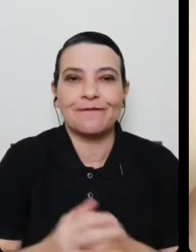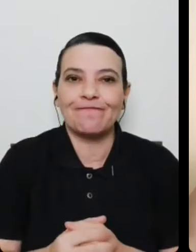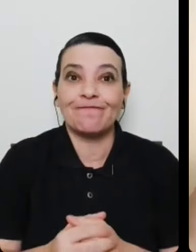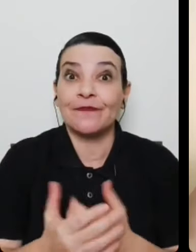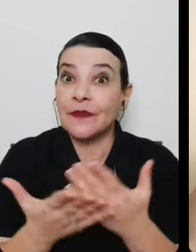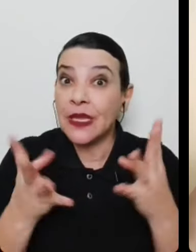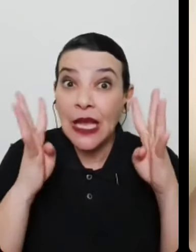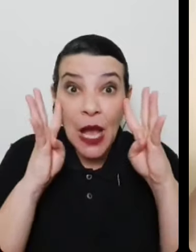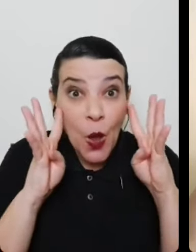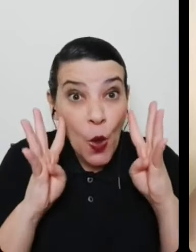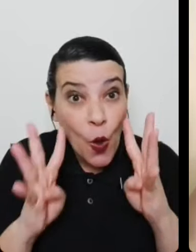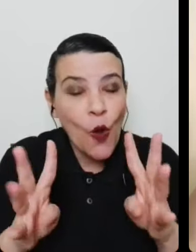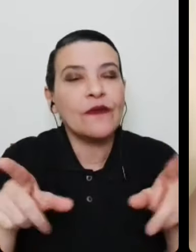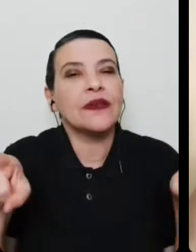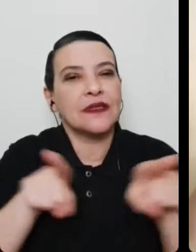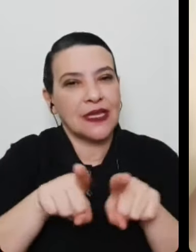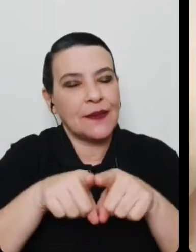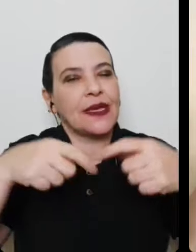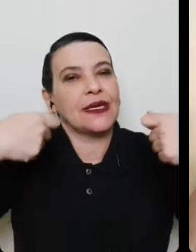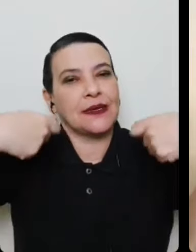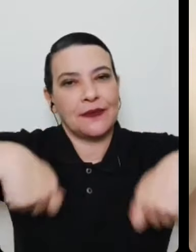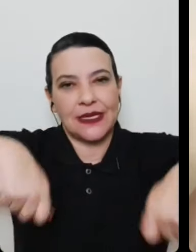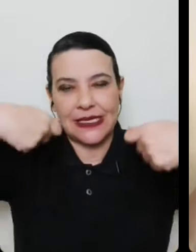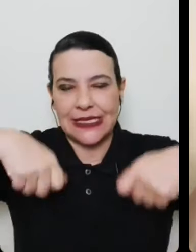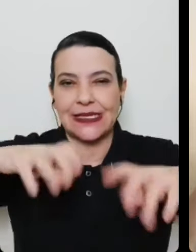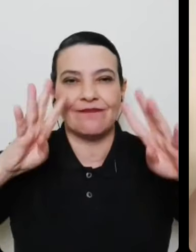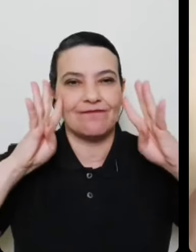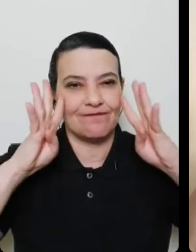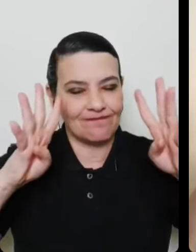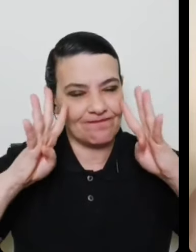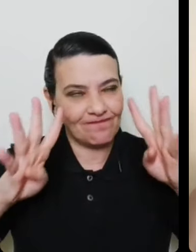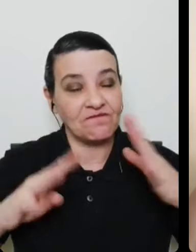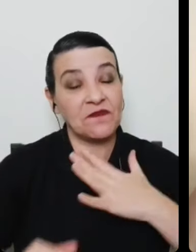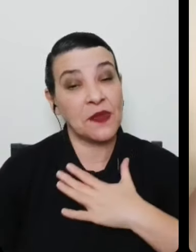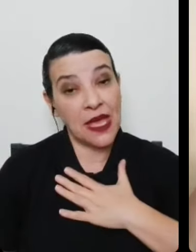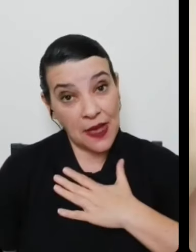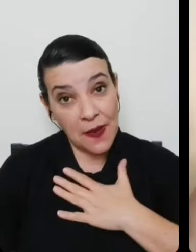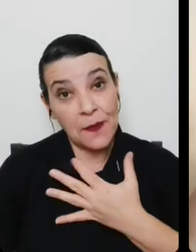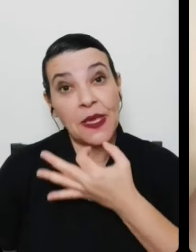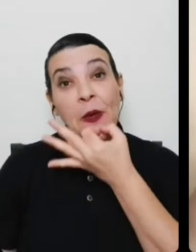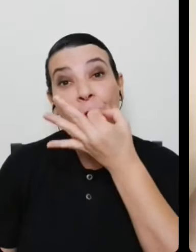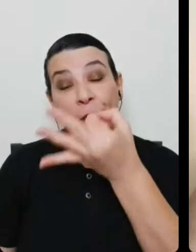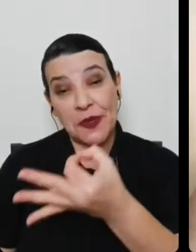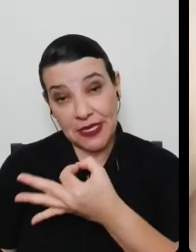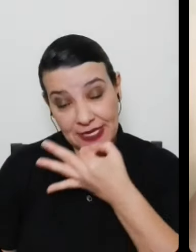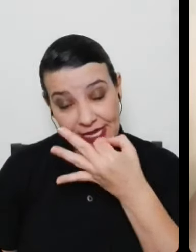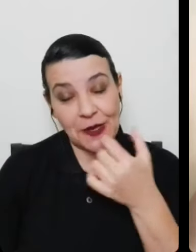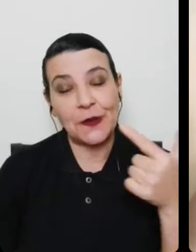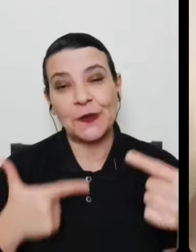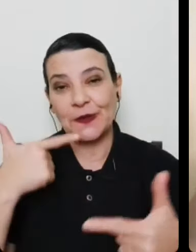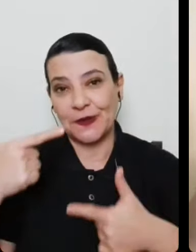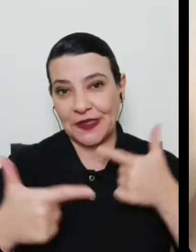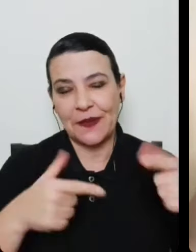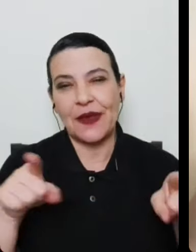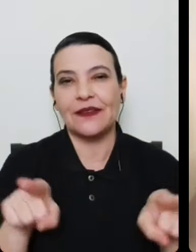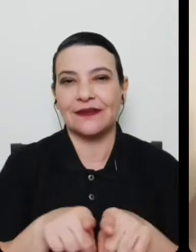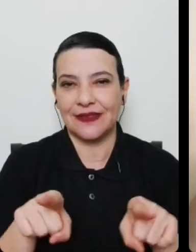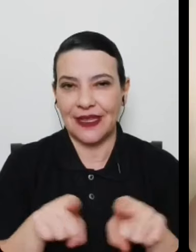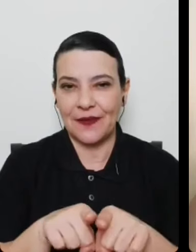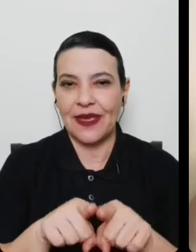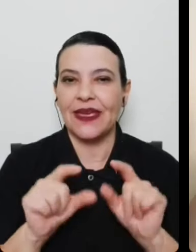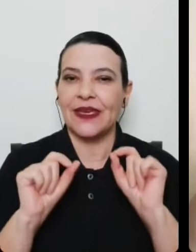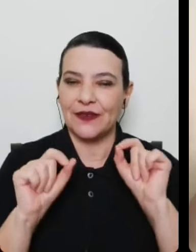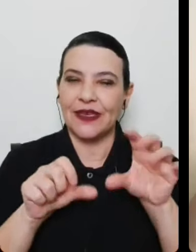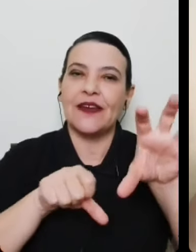te ouve, você também precisa ouvir. Eu acho que nesse sentido também trabalha um pouco da questão da